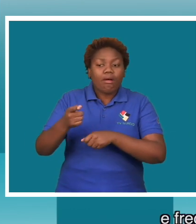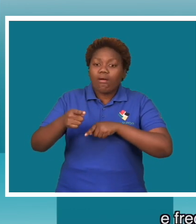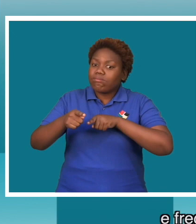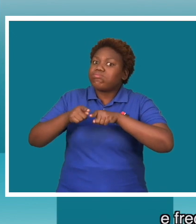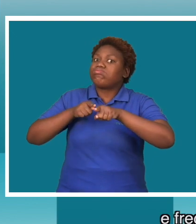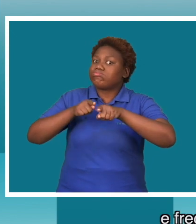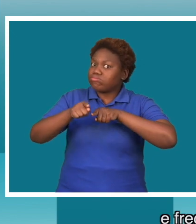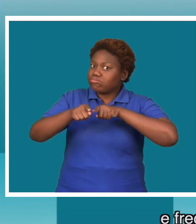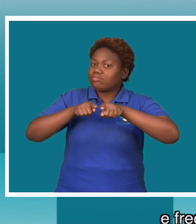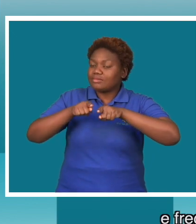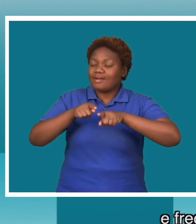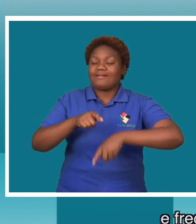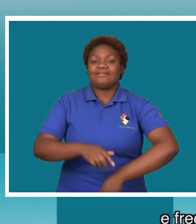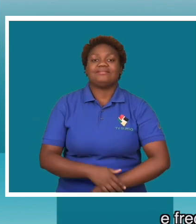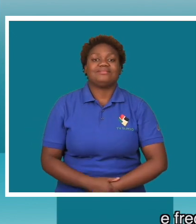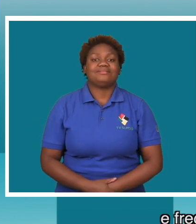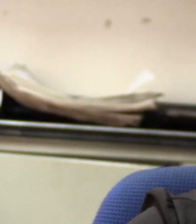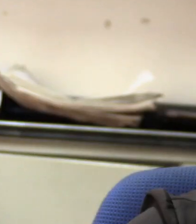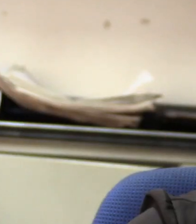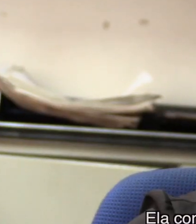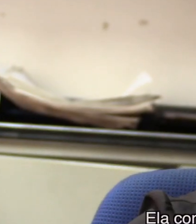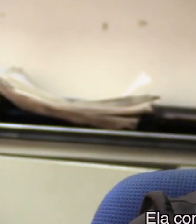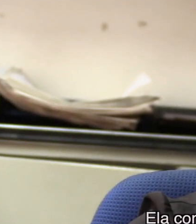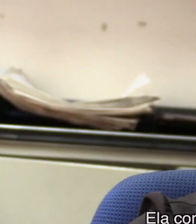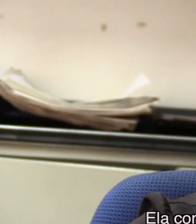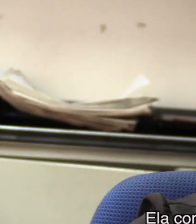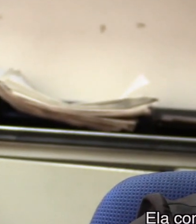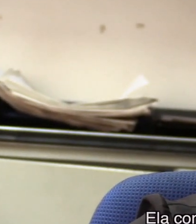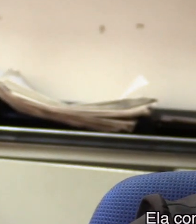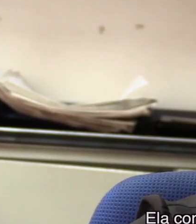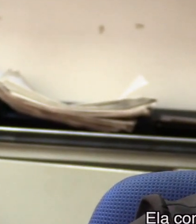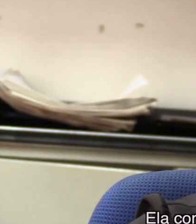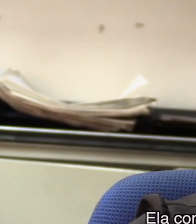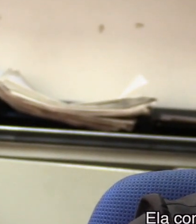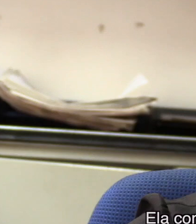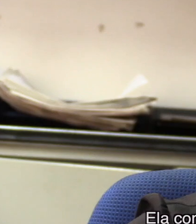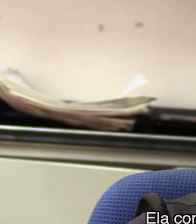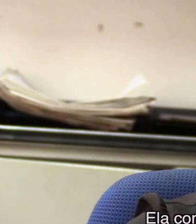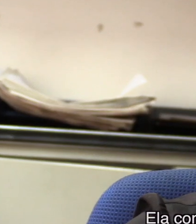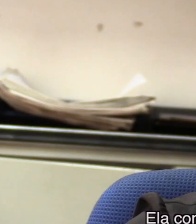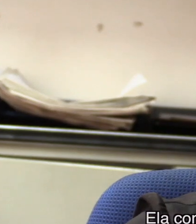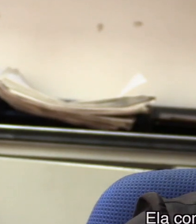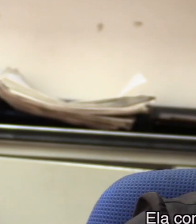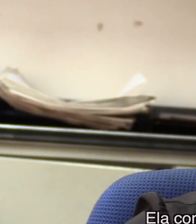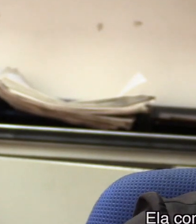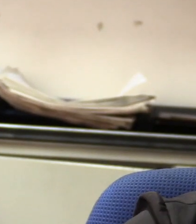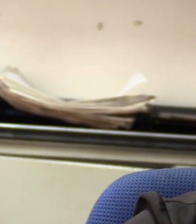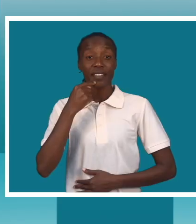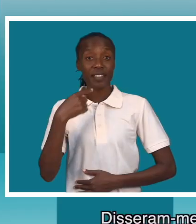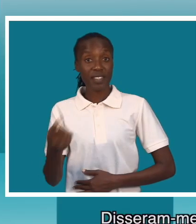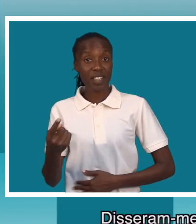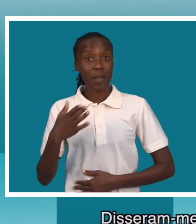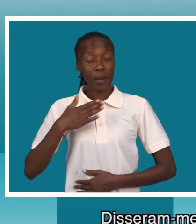ano do curso de administração hospitalar. Ela conta que conseguiu emprego através de concurso público.